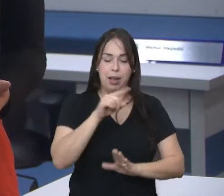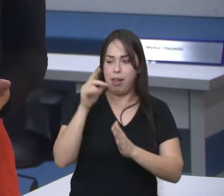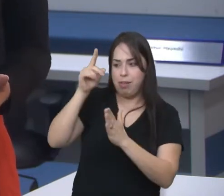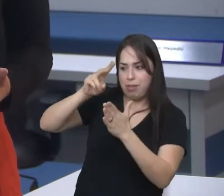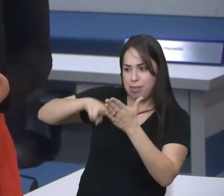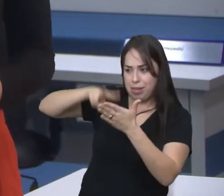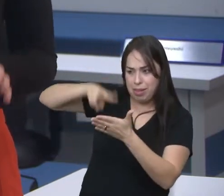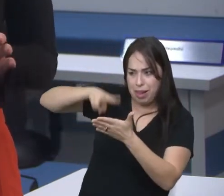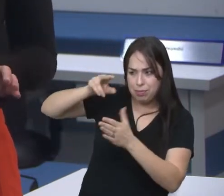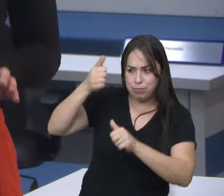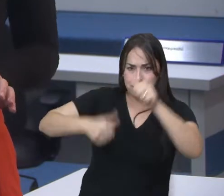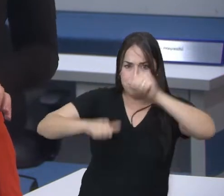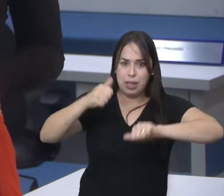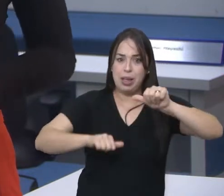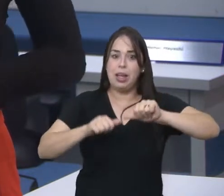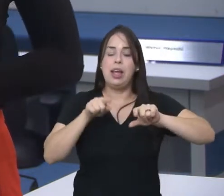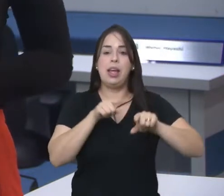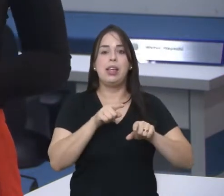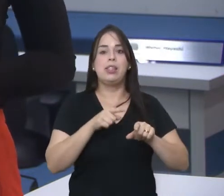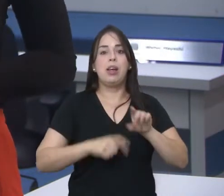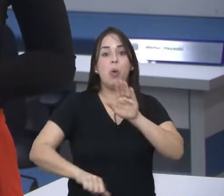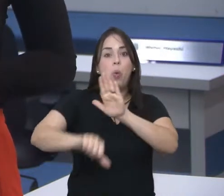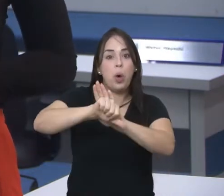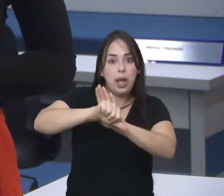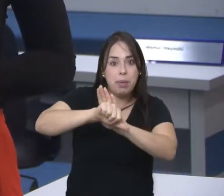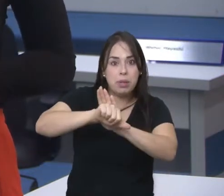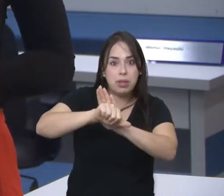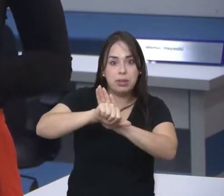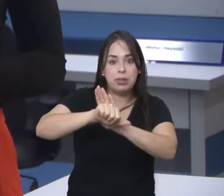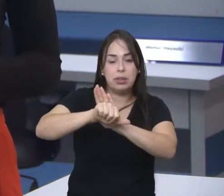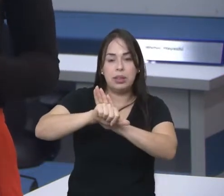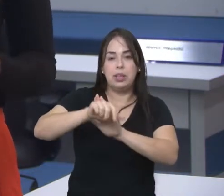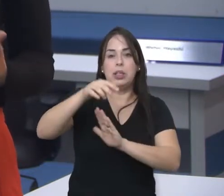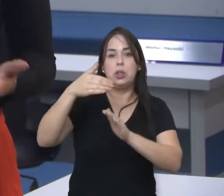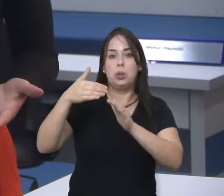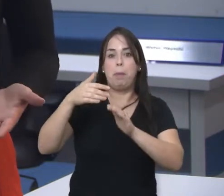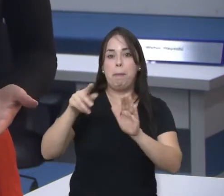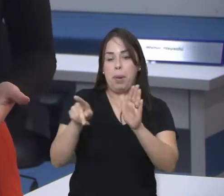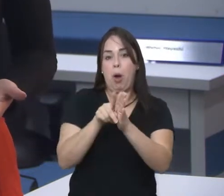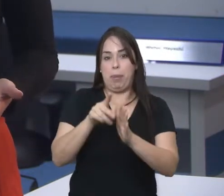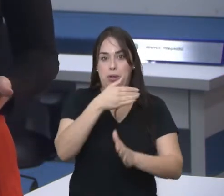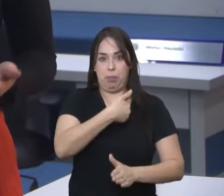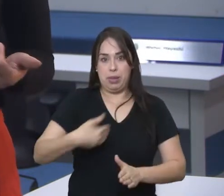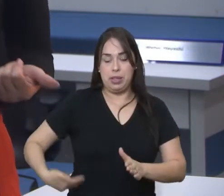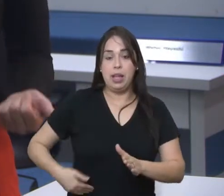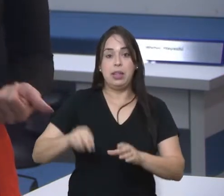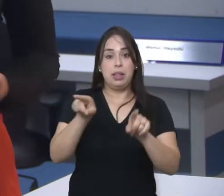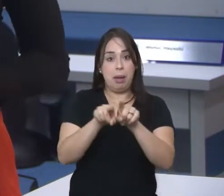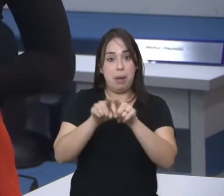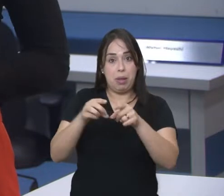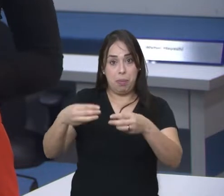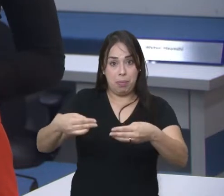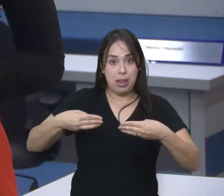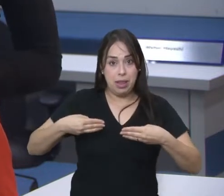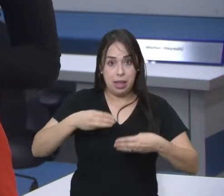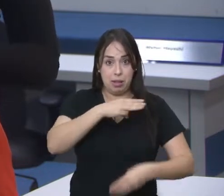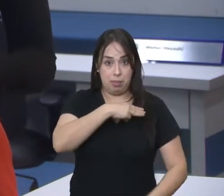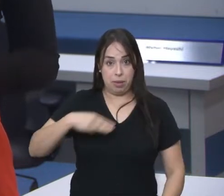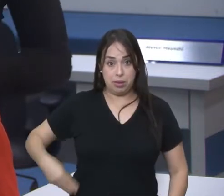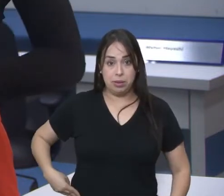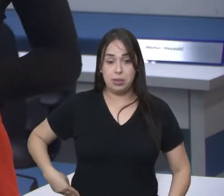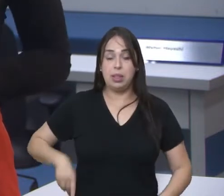próprias. Cabe privativamente ao Senado julgar crimes de responsabilidade do presidente e dos ministros de Estado.